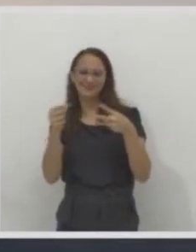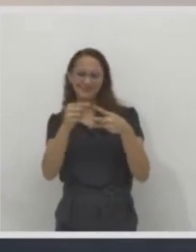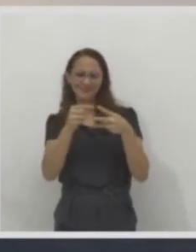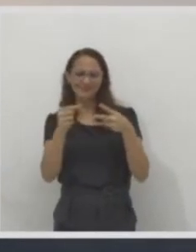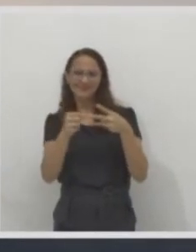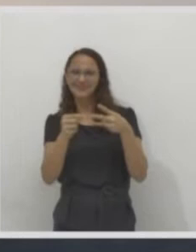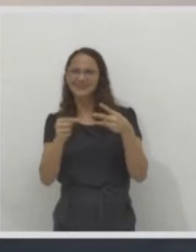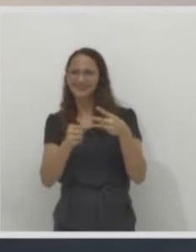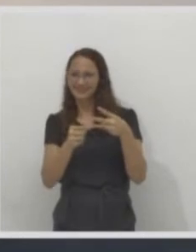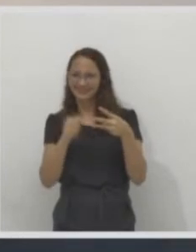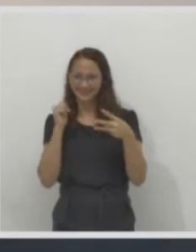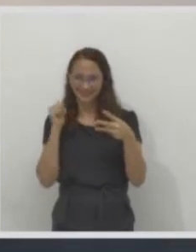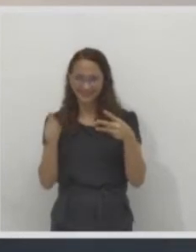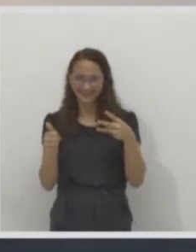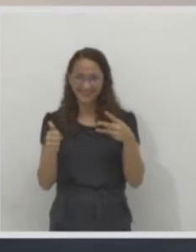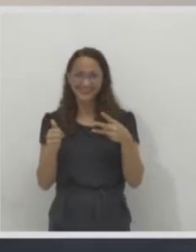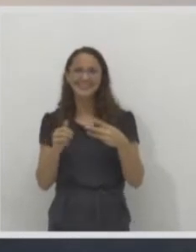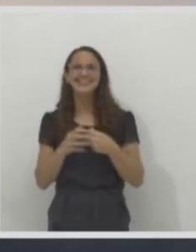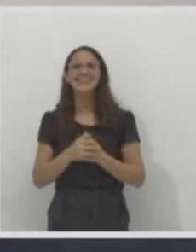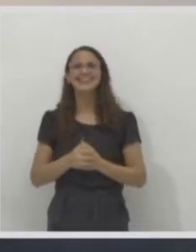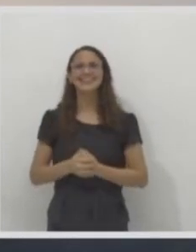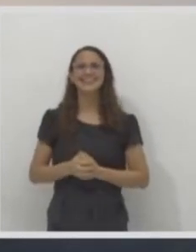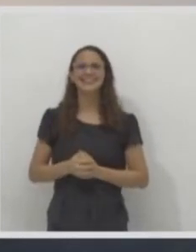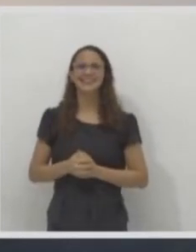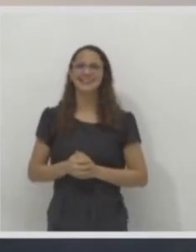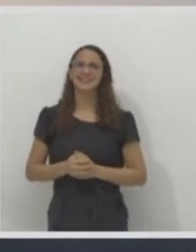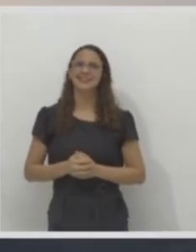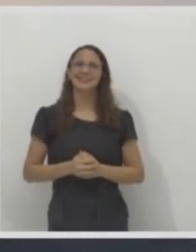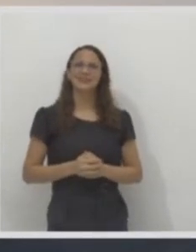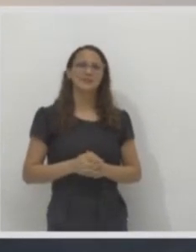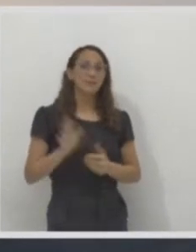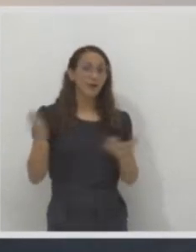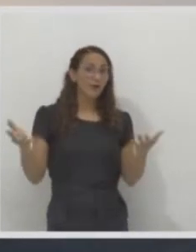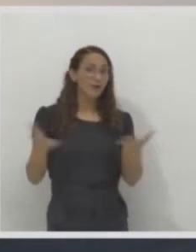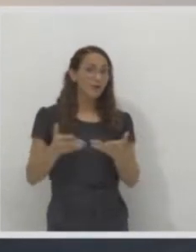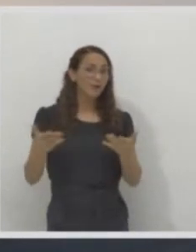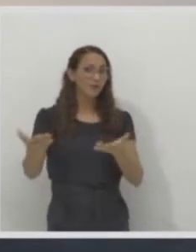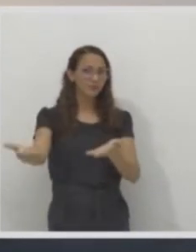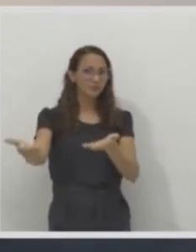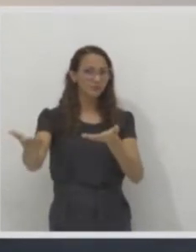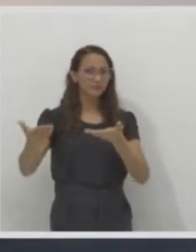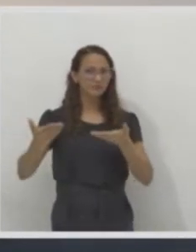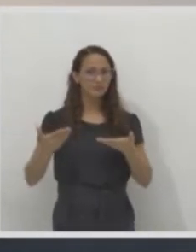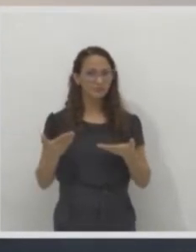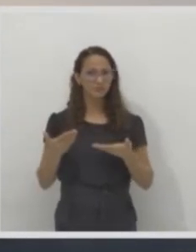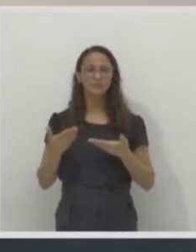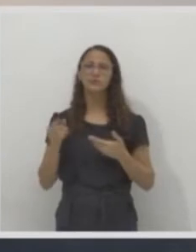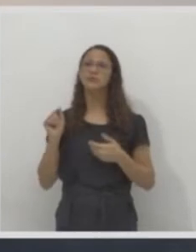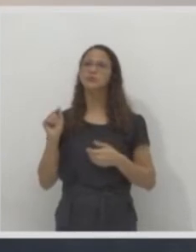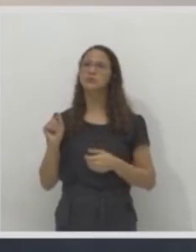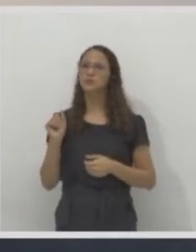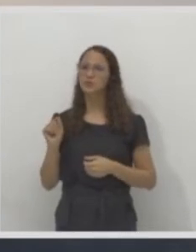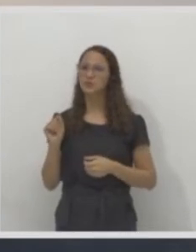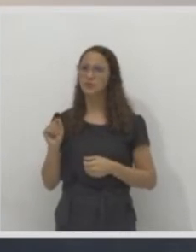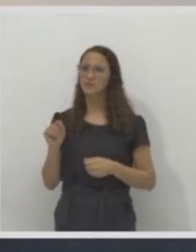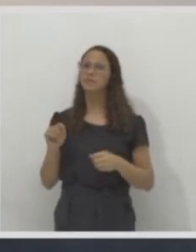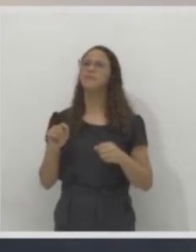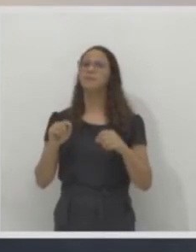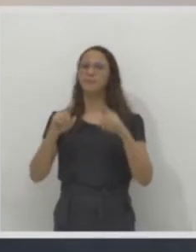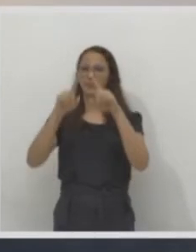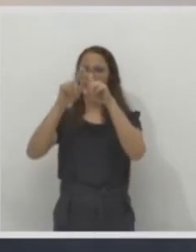escaleno. Mas seguindo adiante, eu te convido para acompanhar que os triângulos também podem